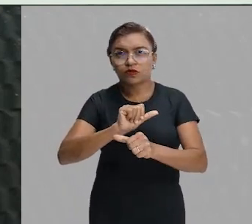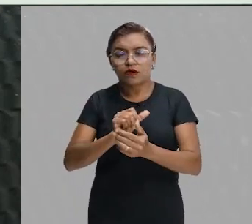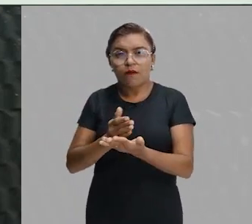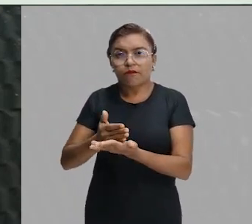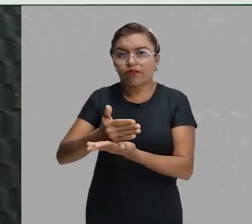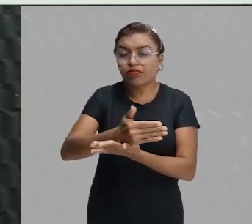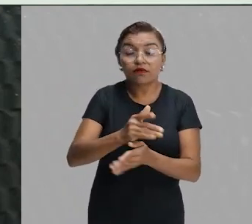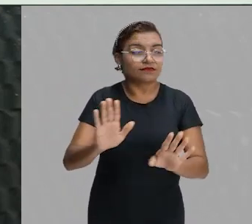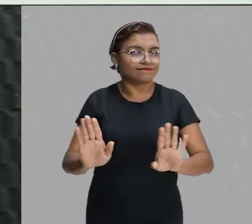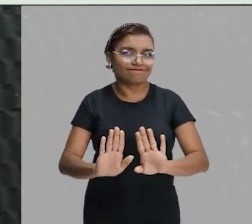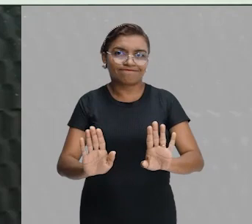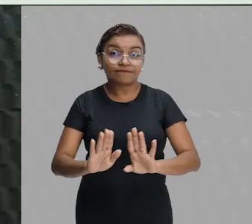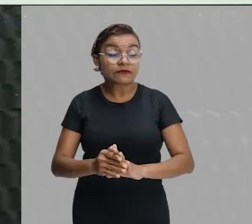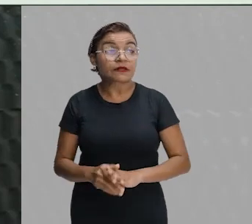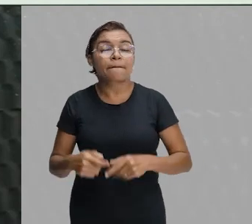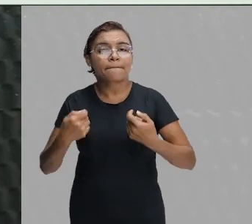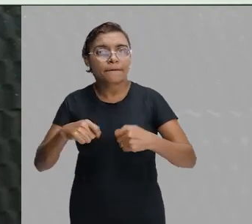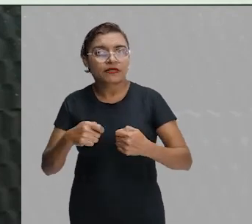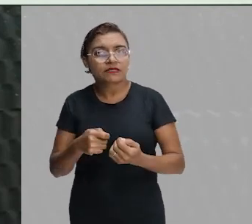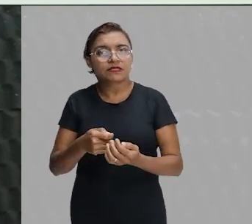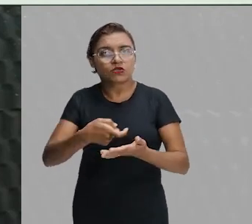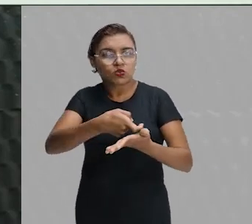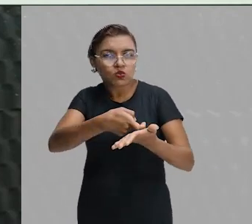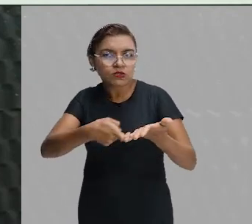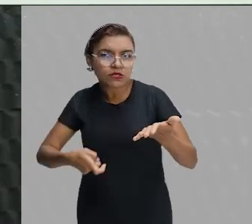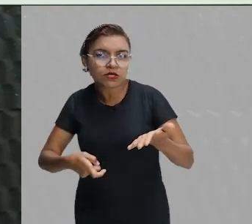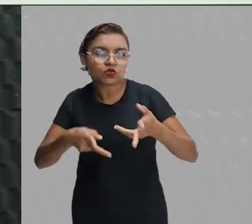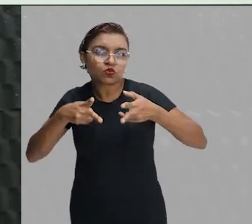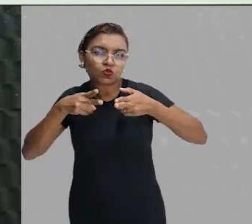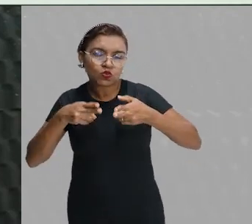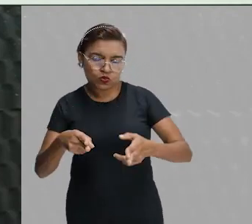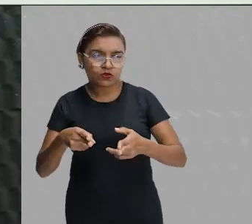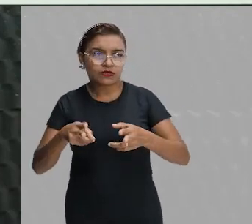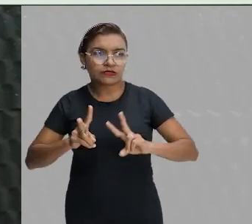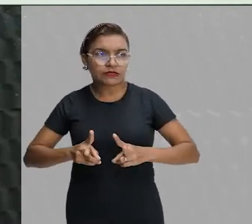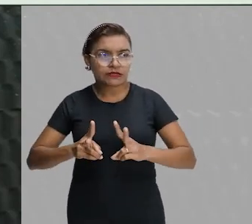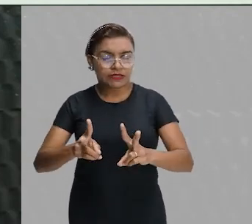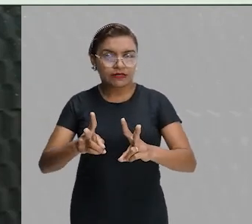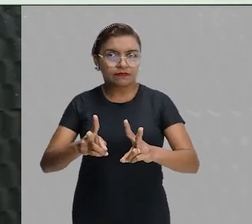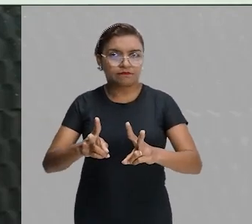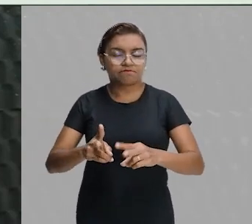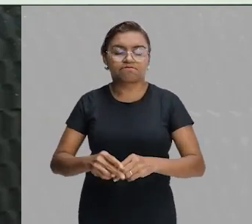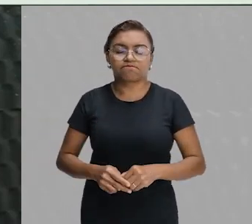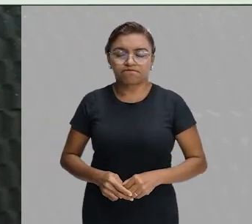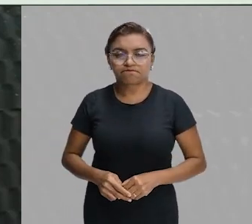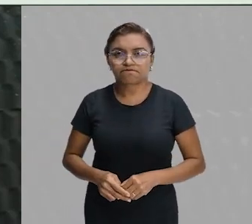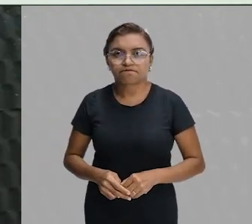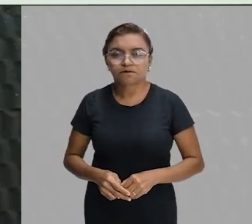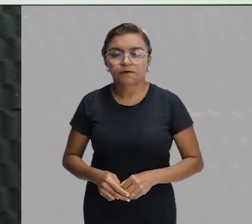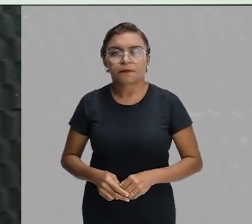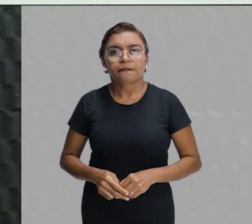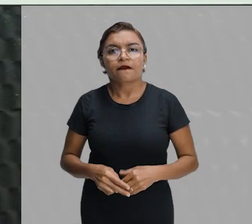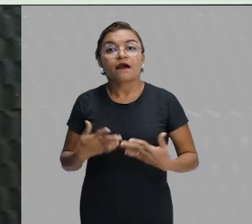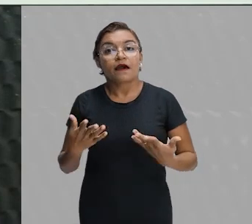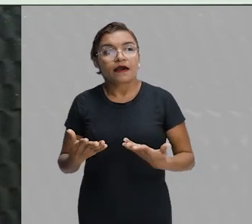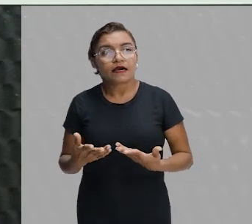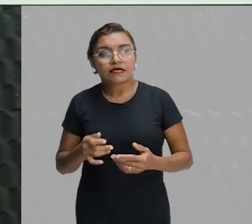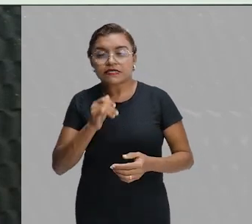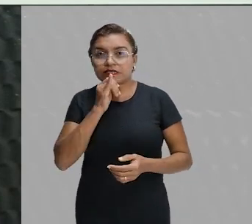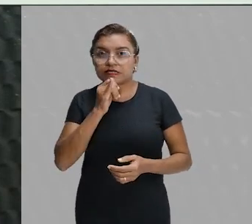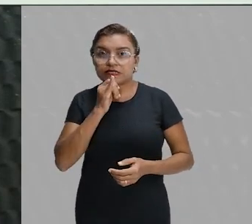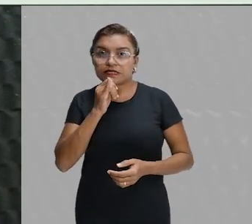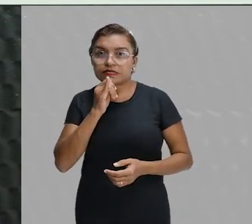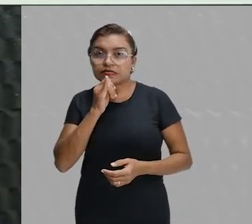Ó, eu preciso tratar do mesmo assunto o tempo todo, certo? Eu estou debruçado